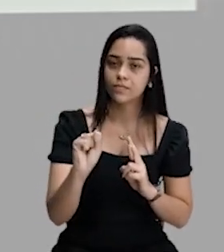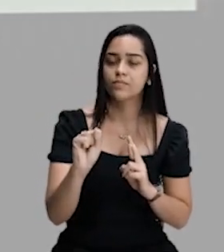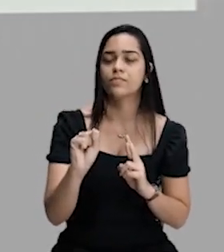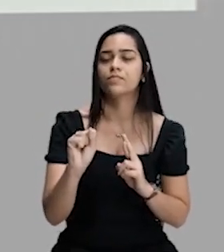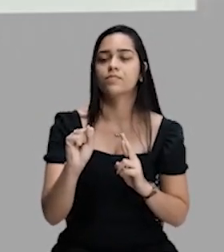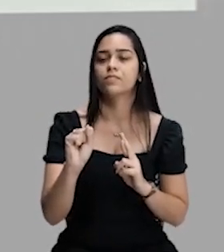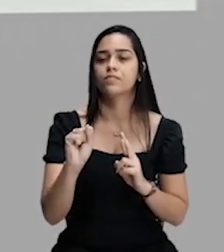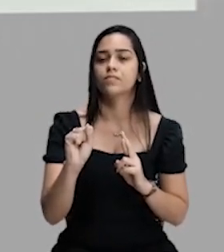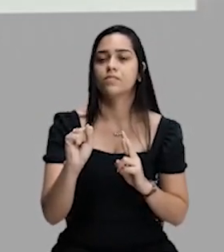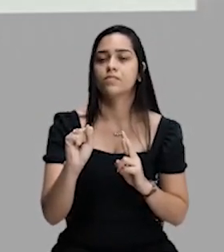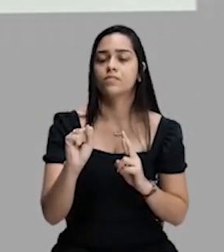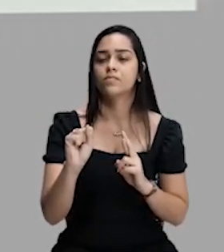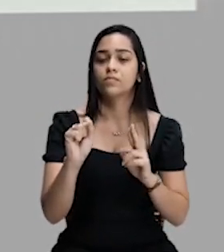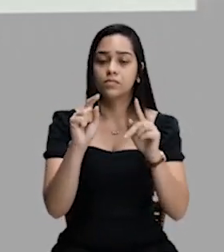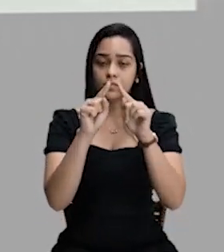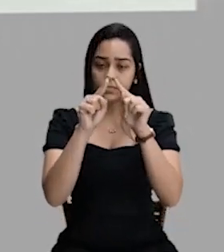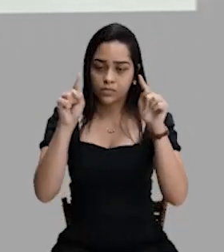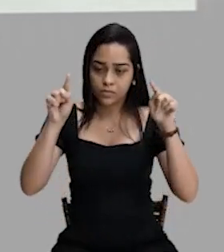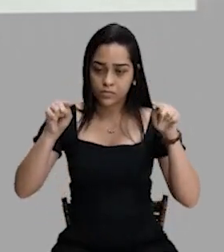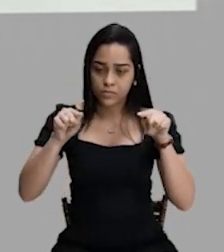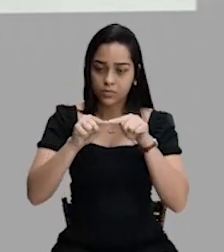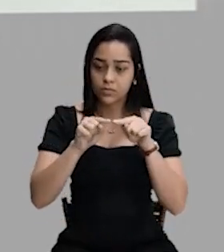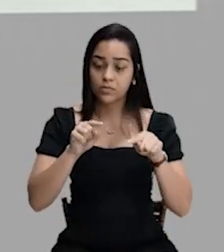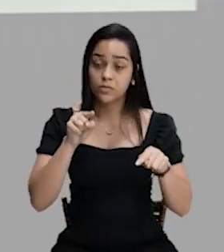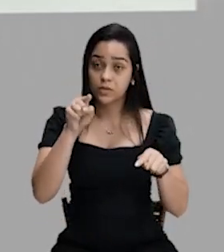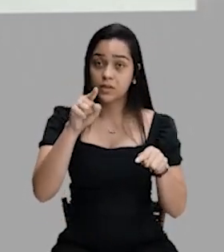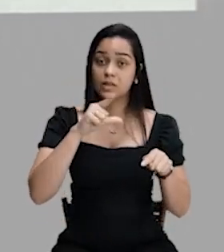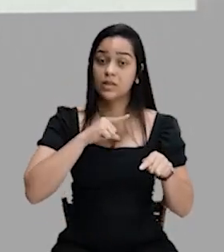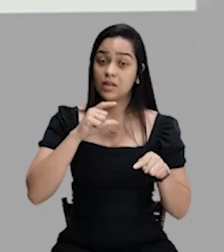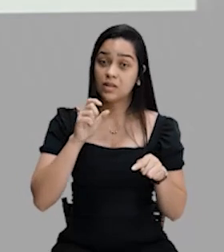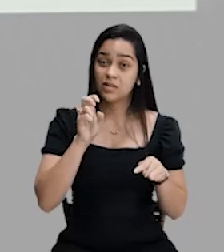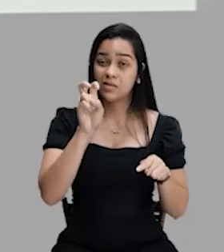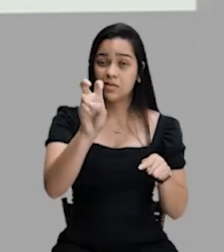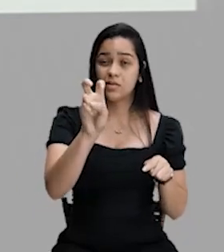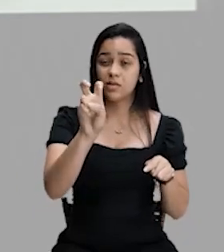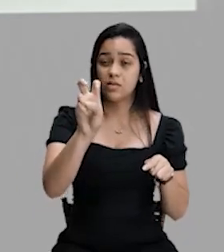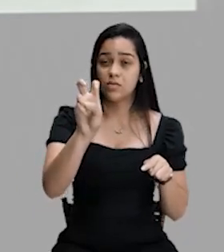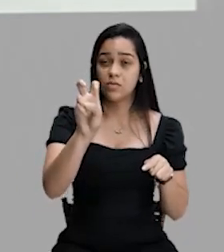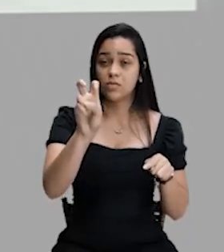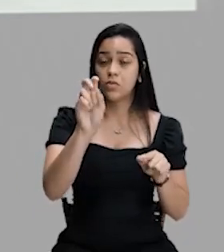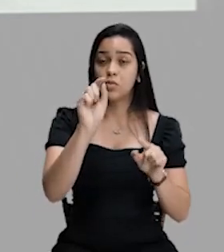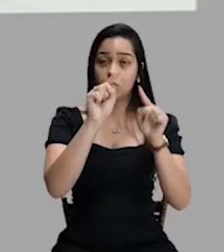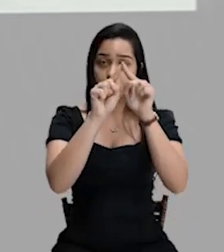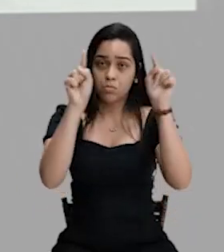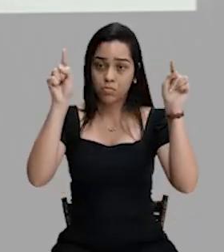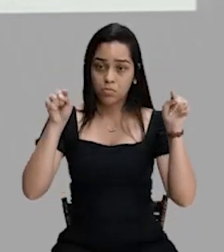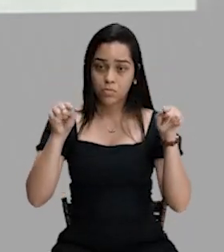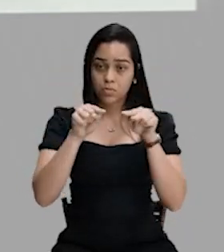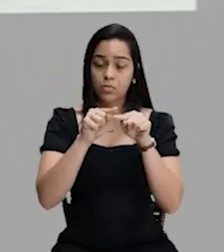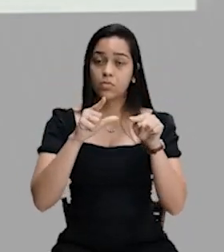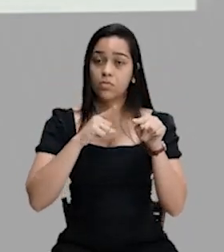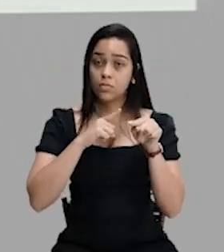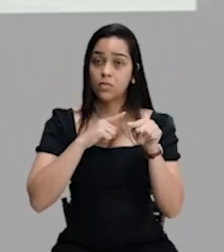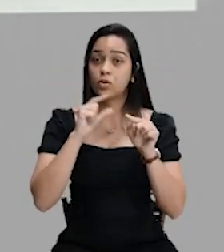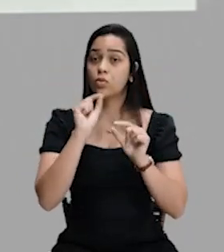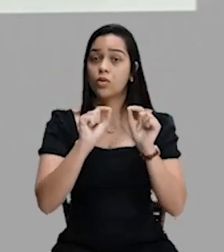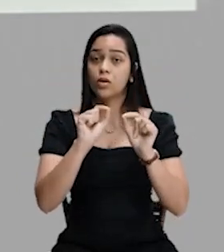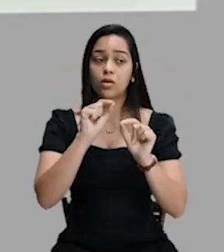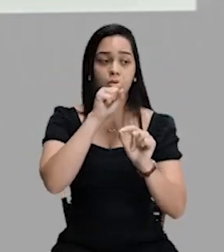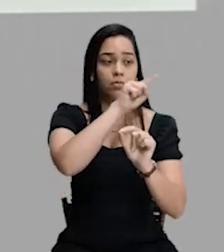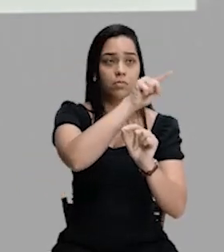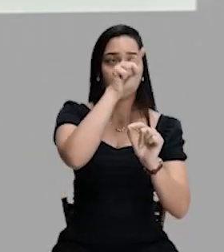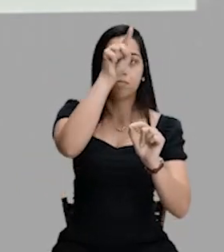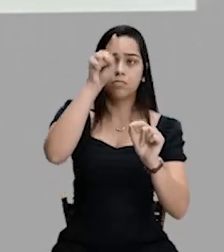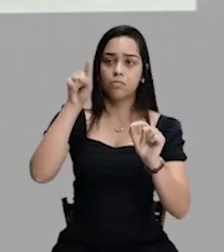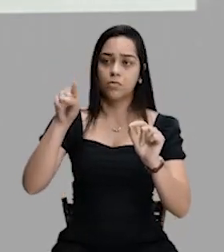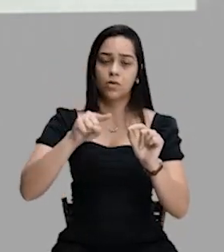do quadrilátero você tem cinco quadriláteros cada quadrilátero é uma figura que tem quatro lados